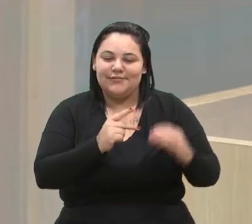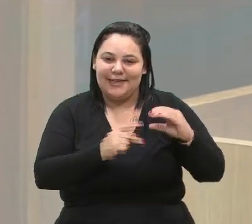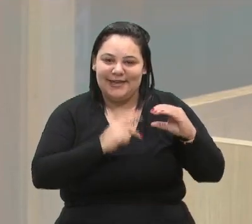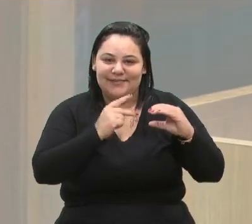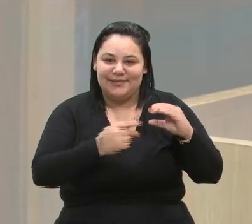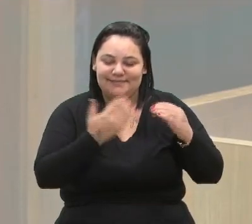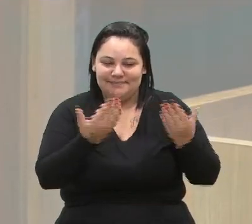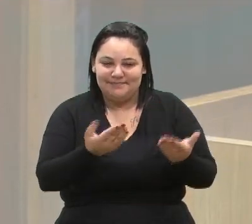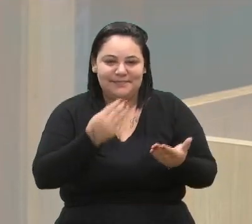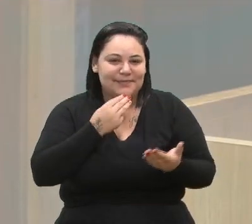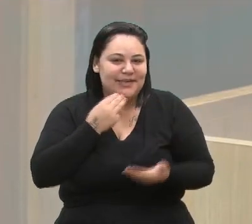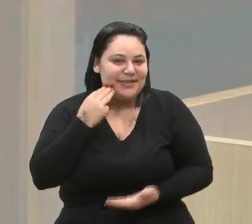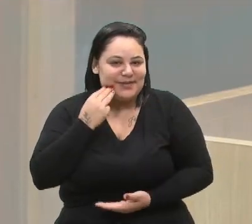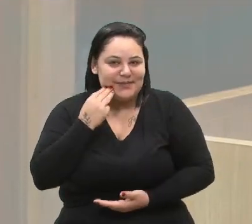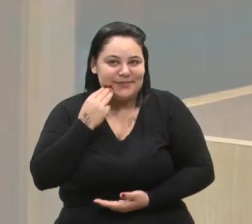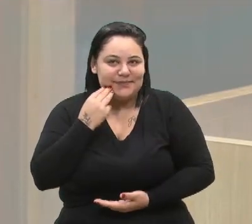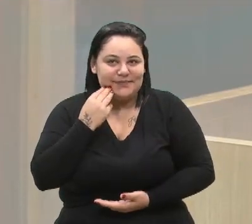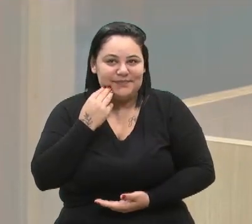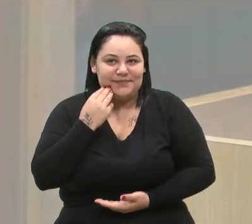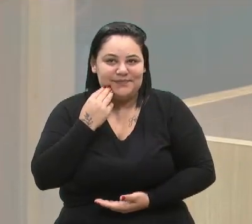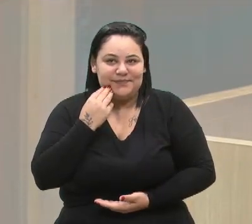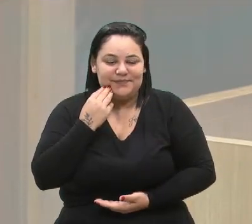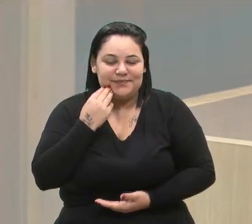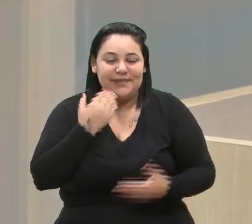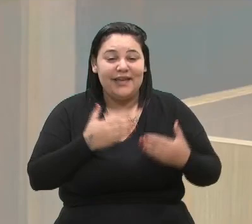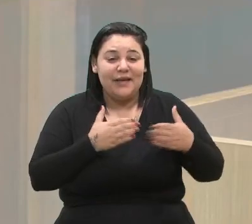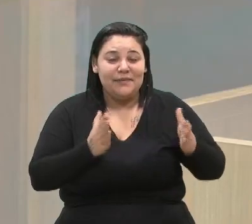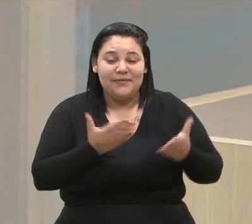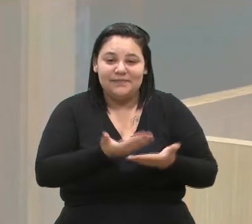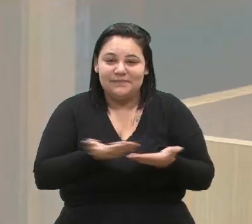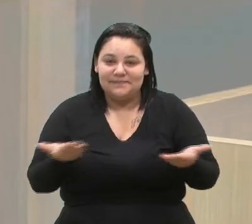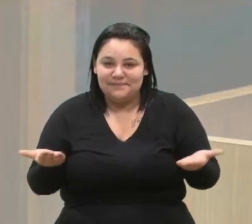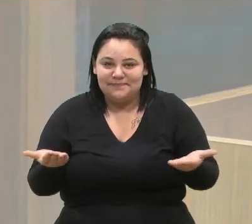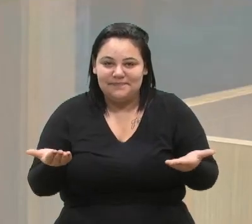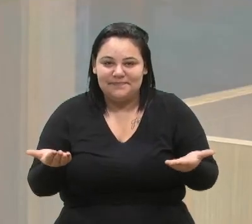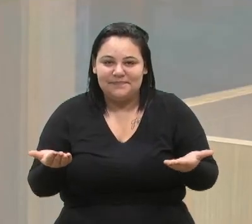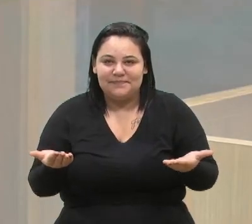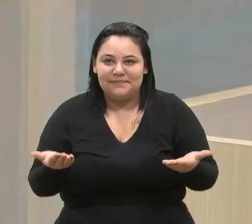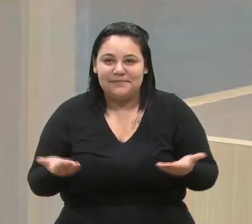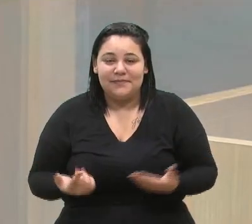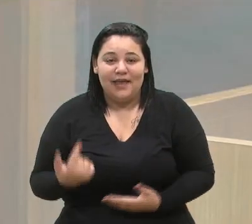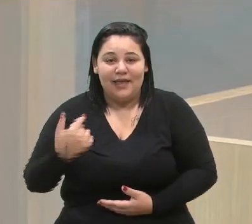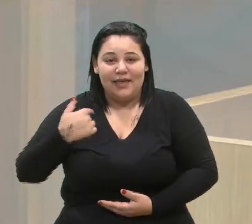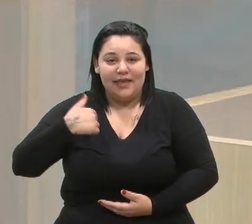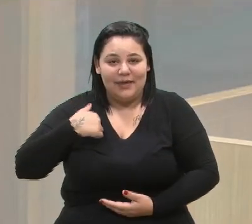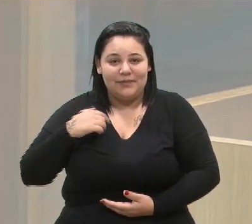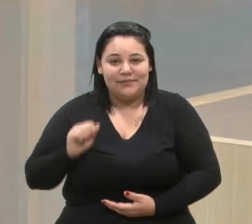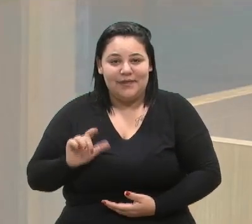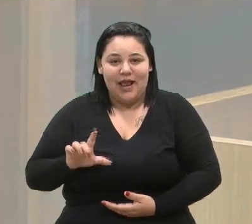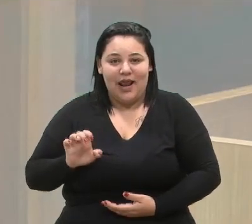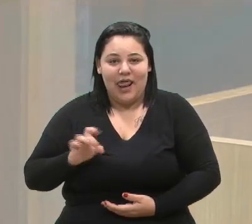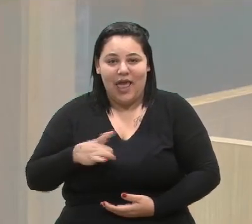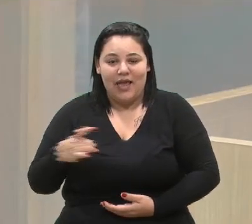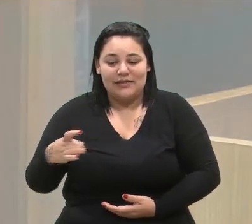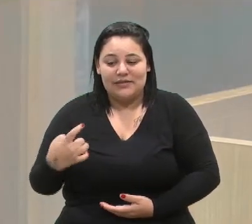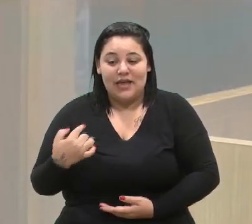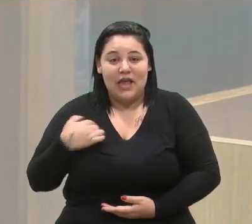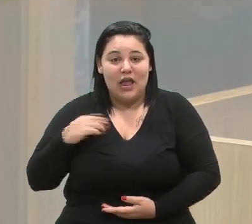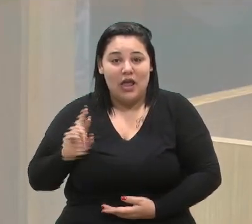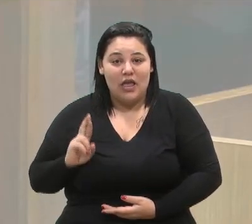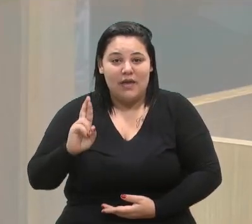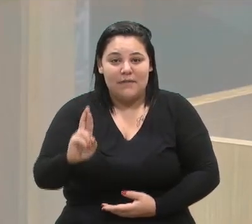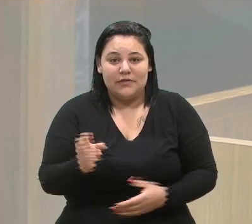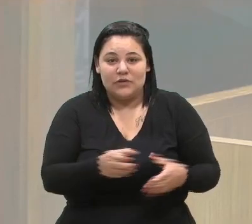Marisol, que nos abriu este espaço. Eu, Alex Tonieto, aqui representando o Grupo de Trabalho por